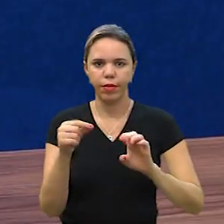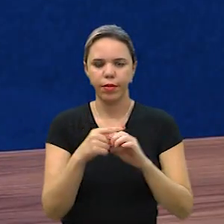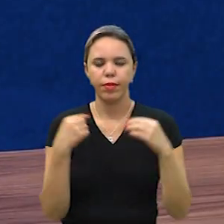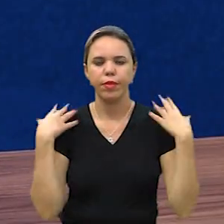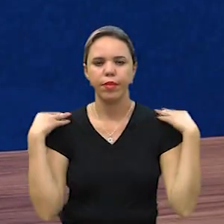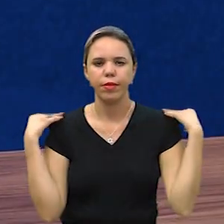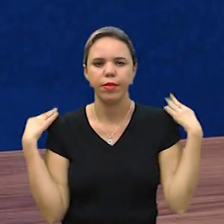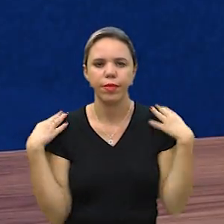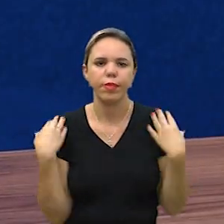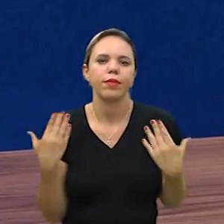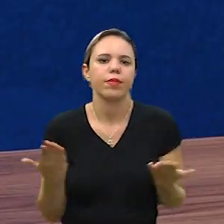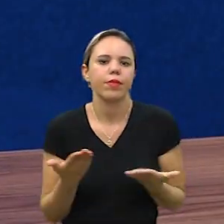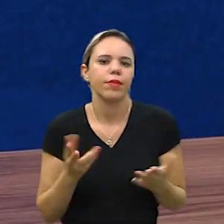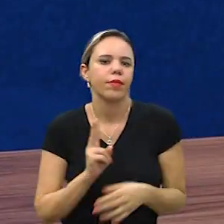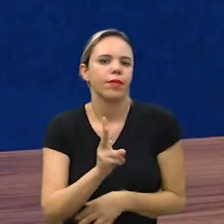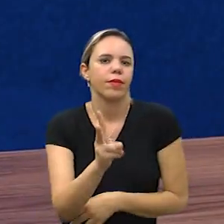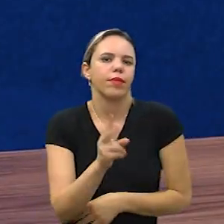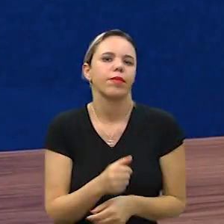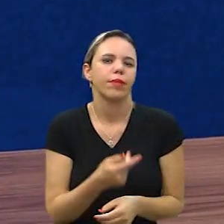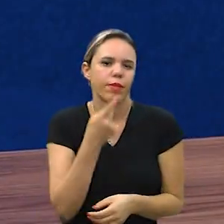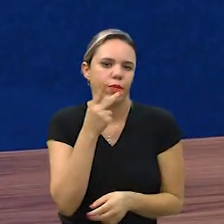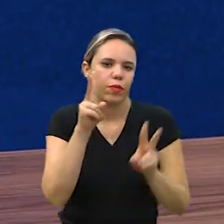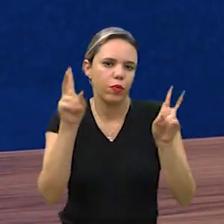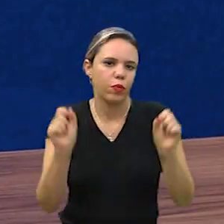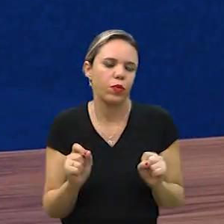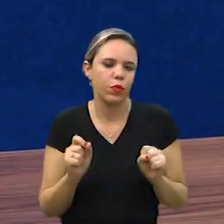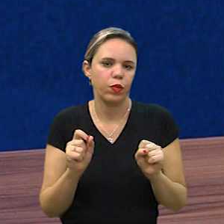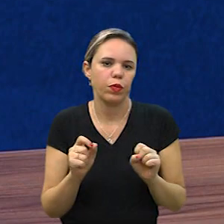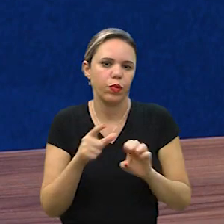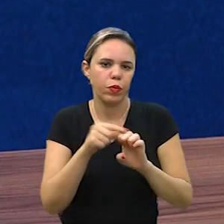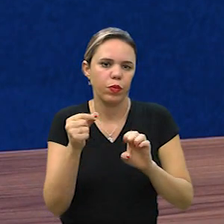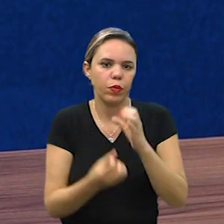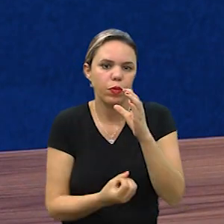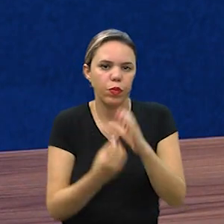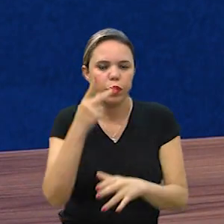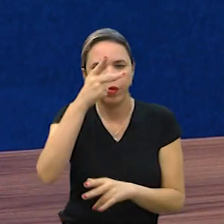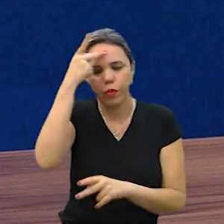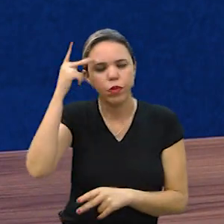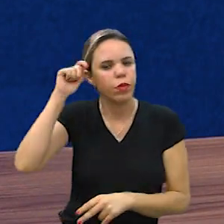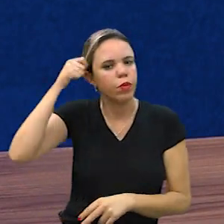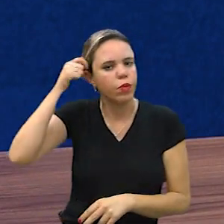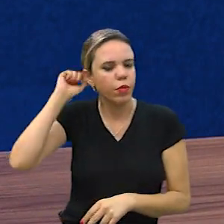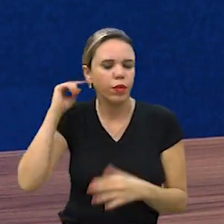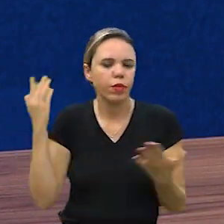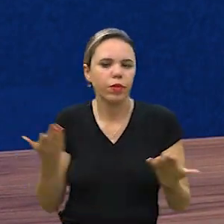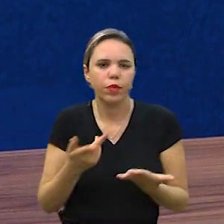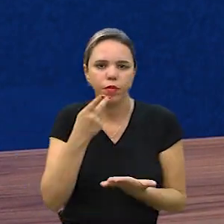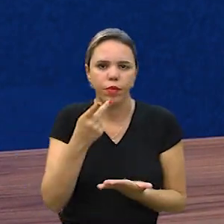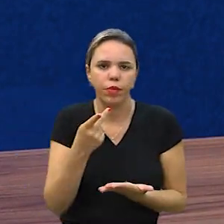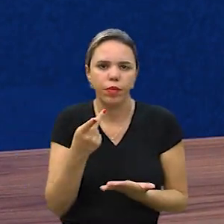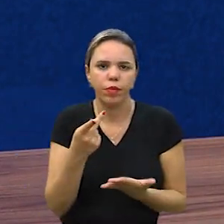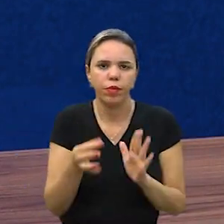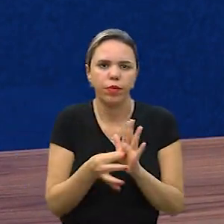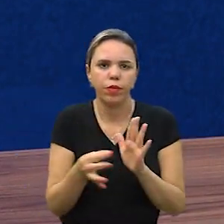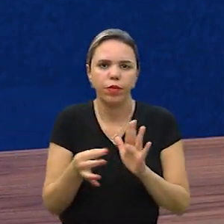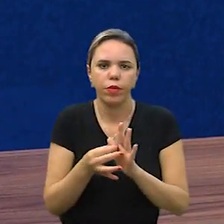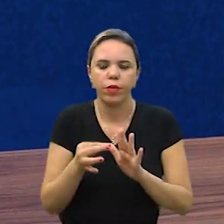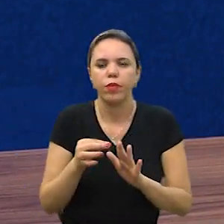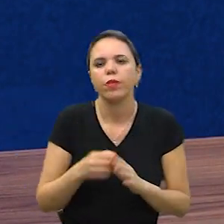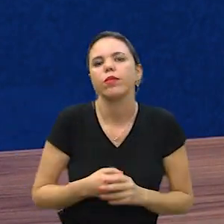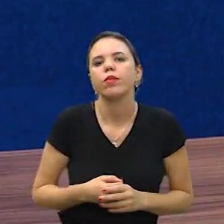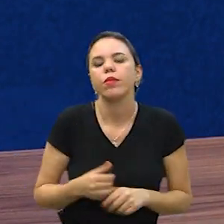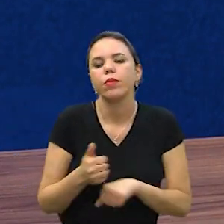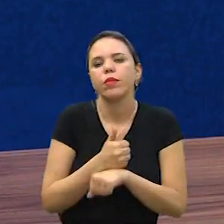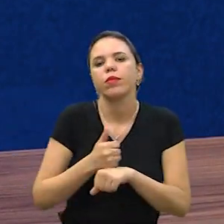bloco do Ser Empreendedor e a gente continua falando sobre afroempreendedorismo e agora a gente vai falar de um ponto de vista um